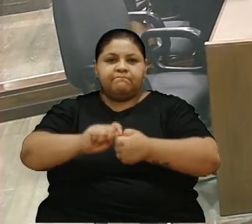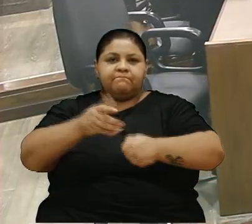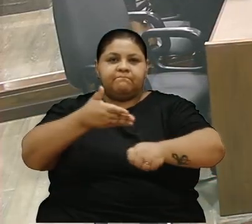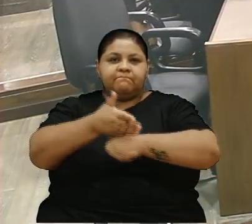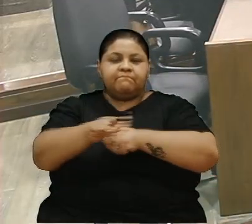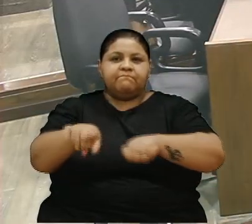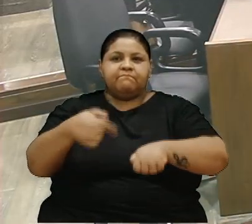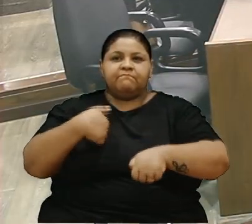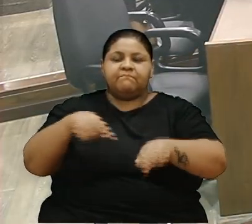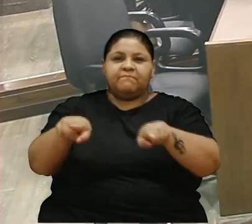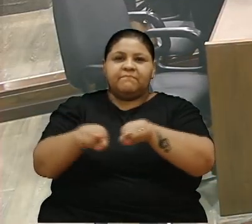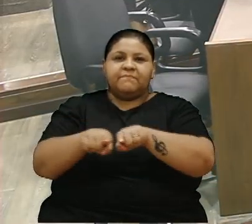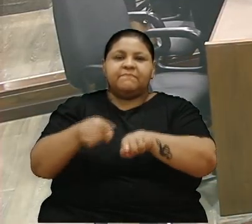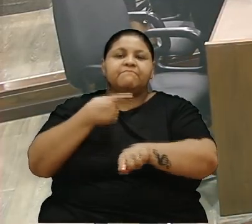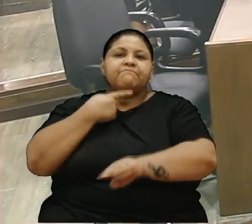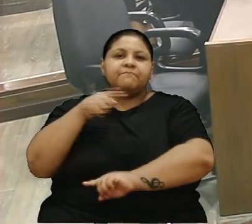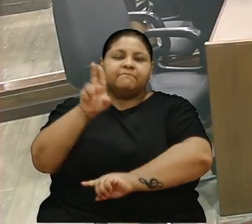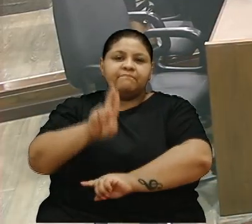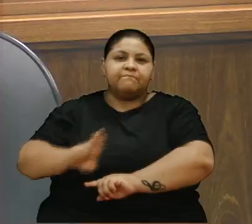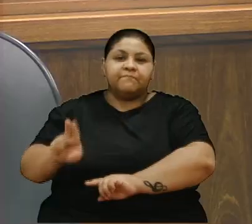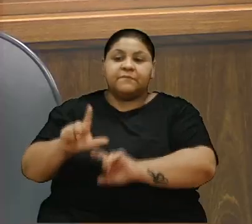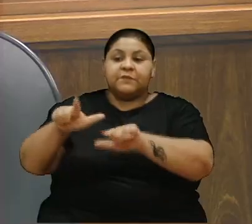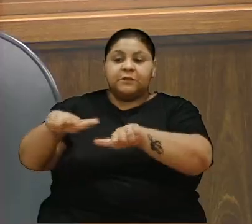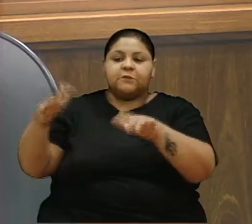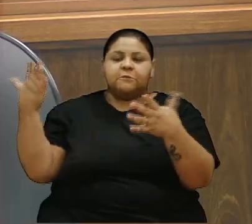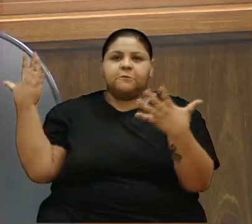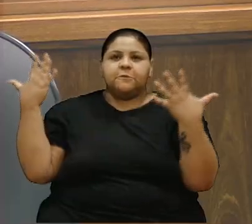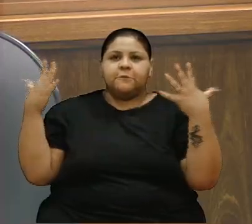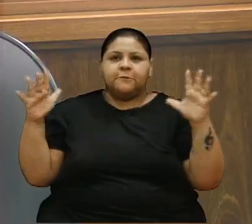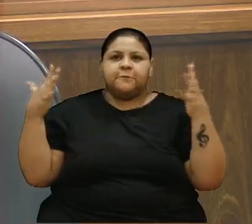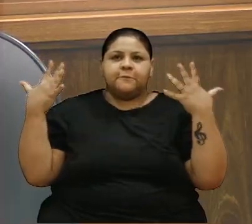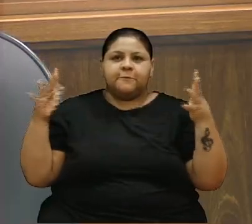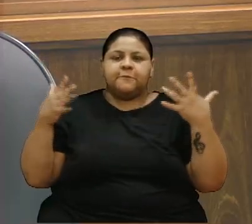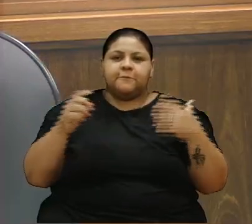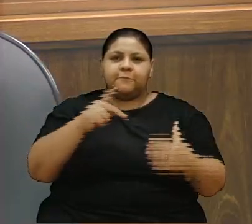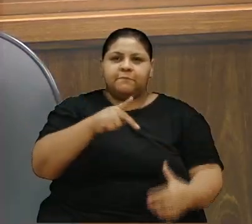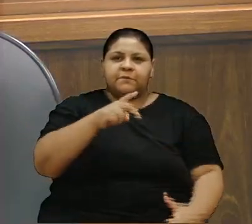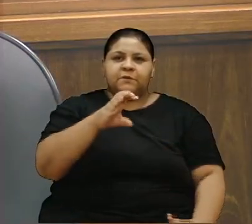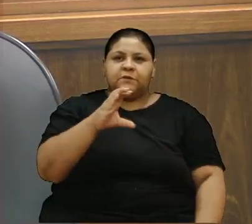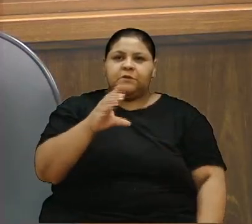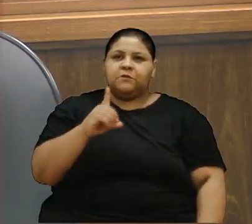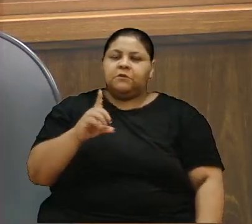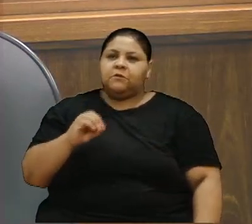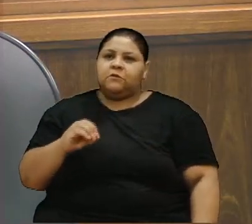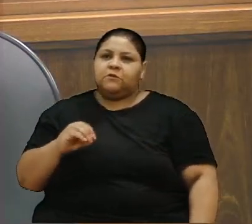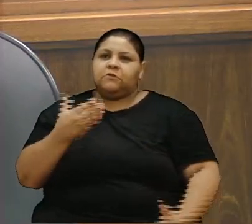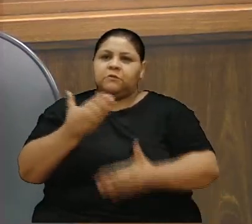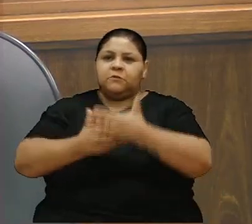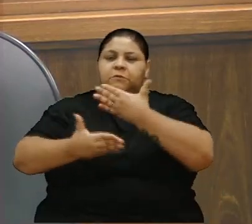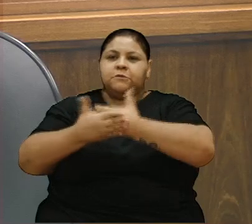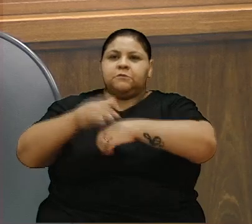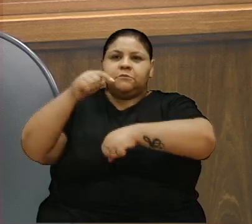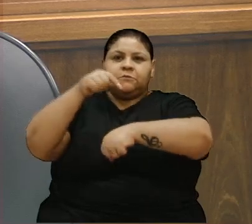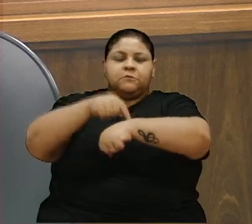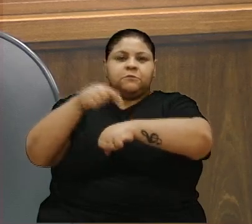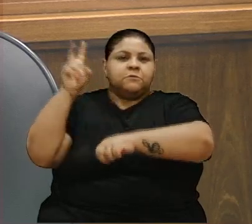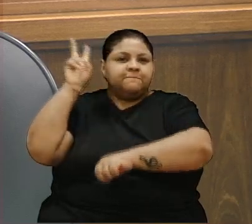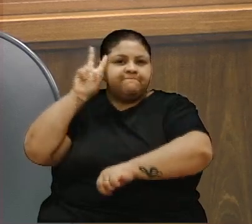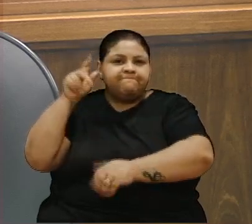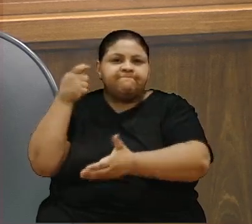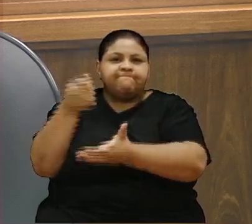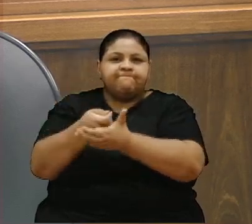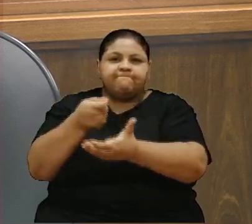também gostaria de utilizar esse espaço para parabenizar o PCdoB por todo o tempo de história, de luta,